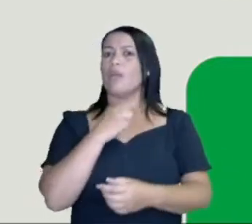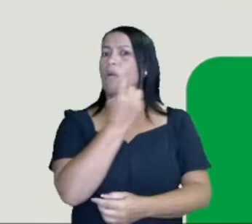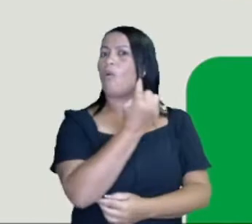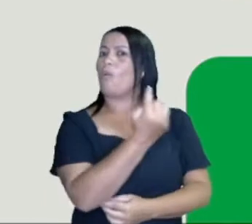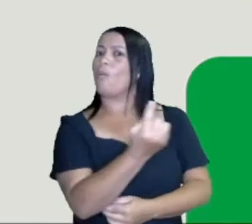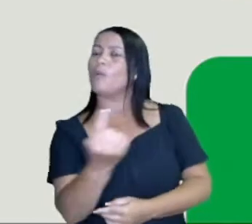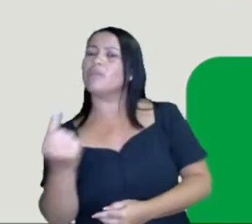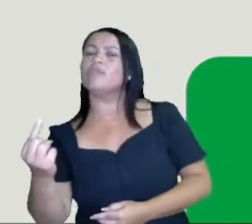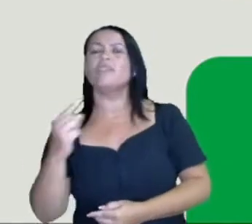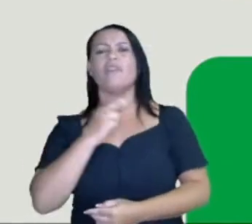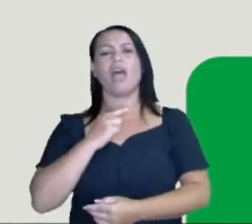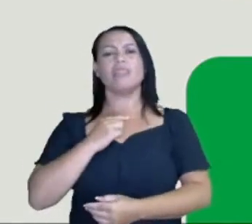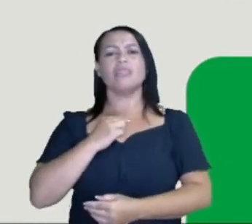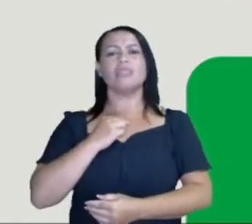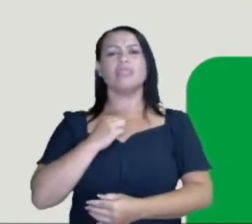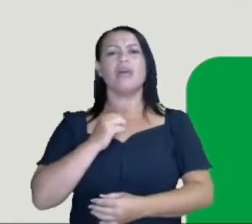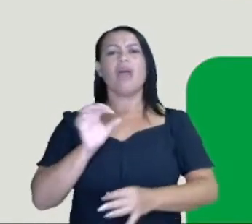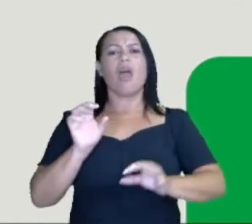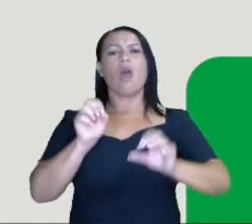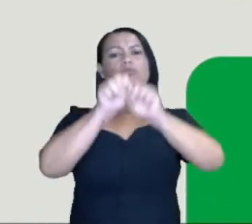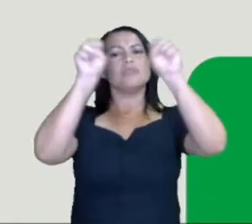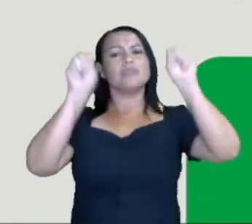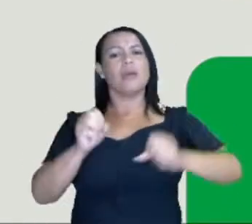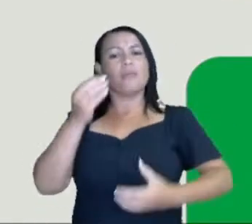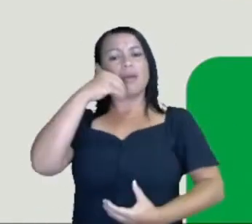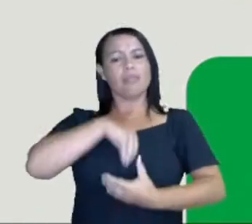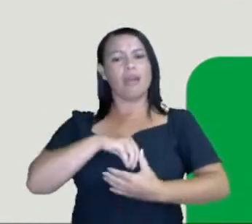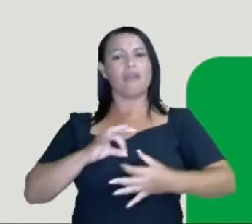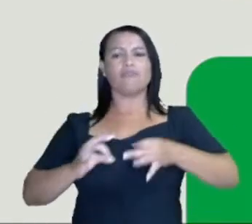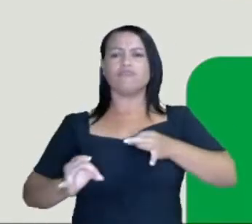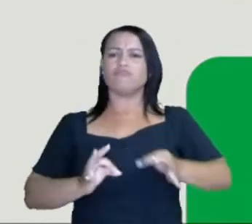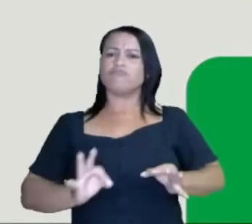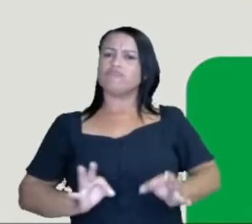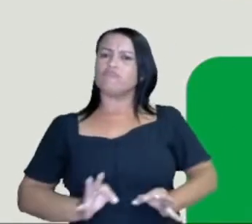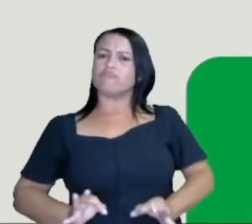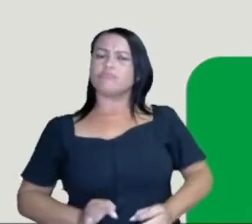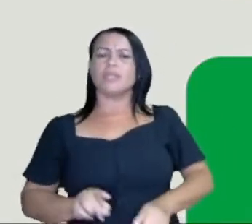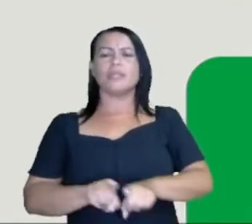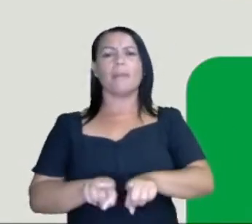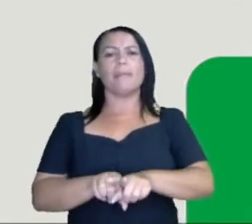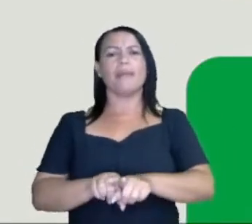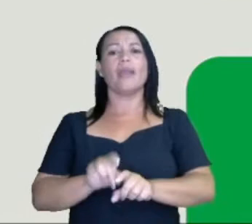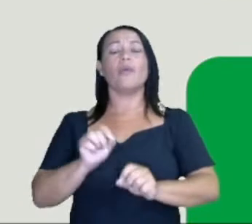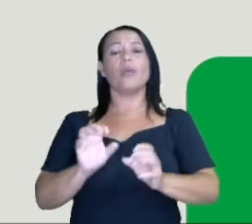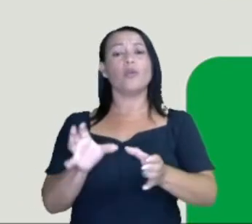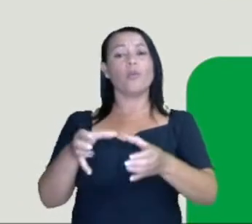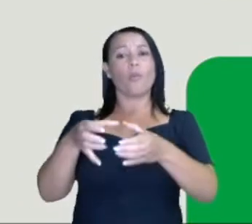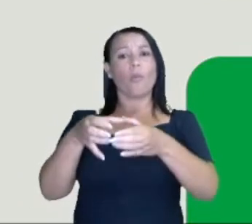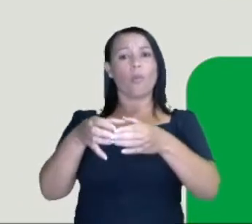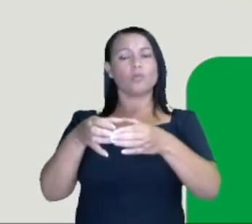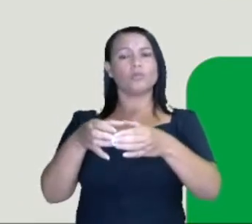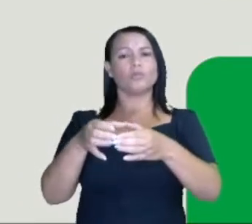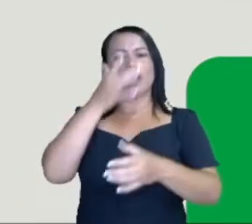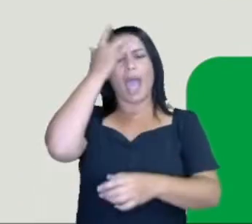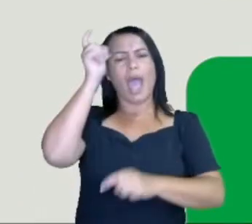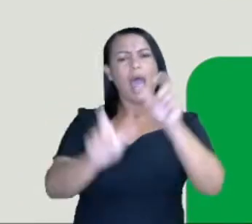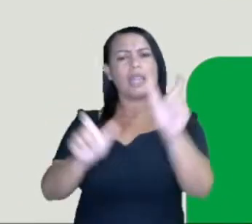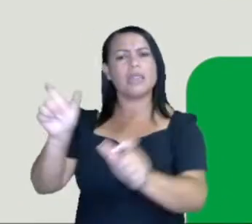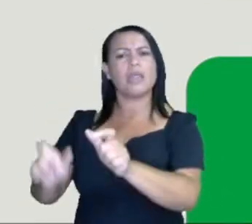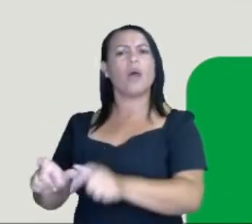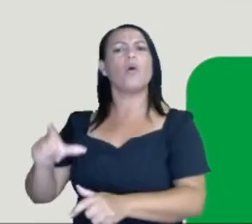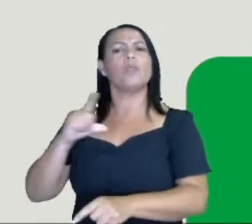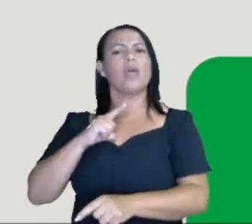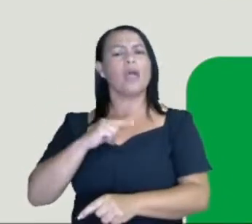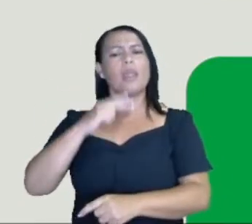um sistema digestivo, um sistema respiratório, um sistema nervoso. E esse conjunto de indivíduos da